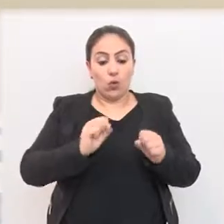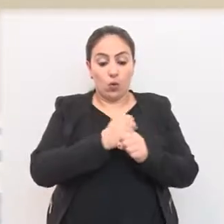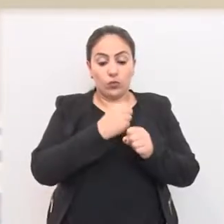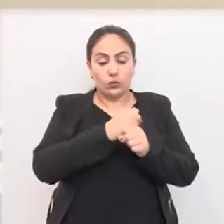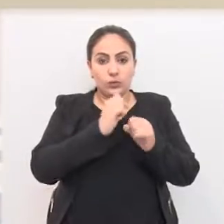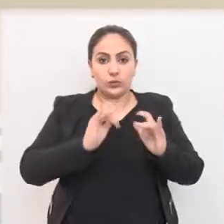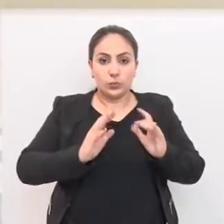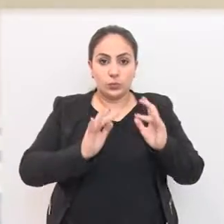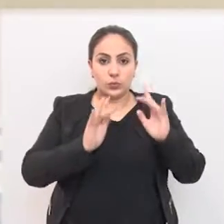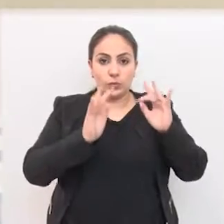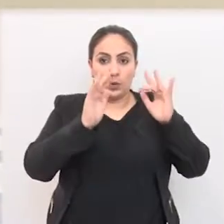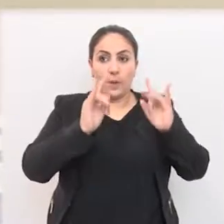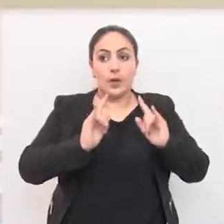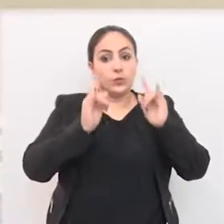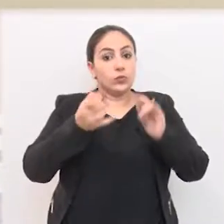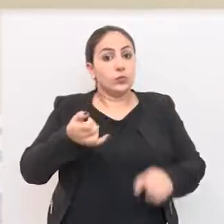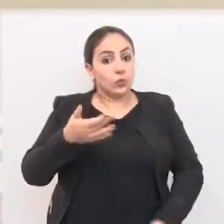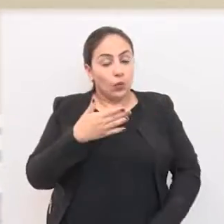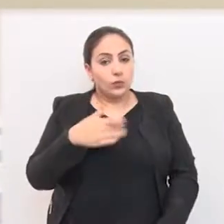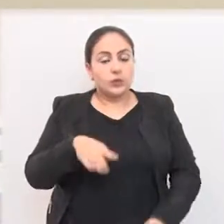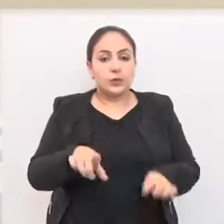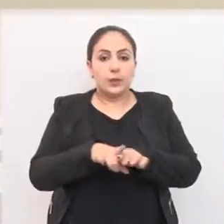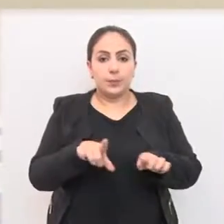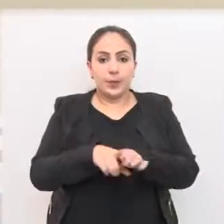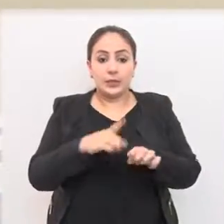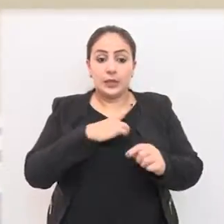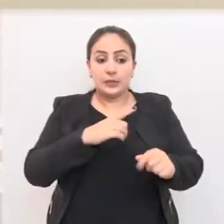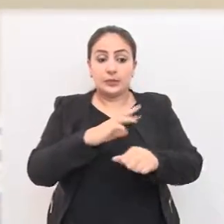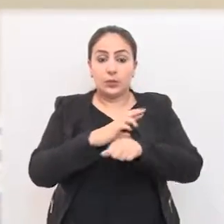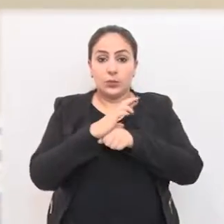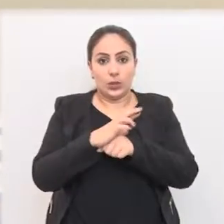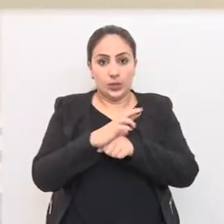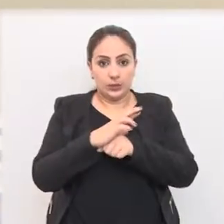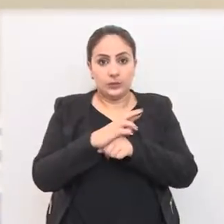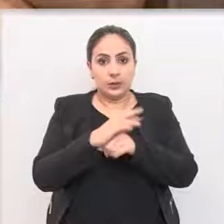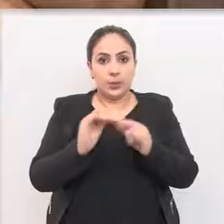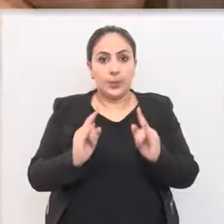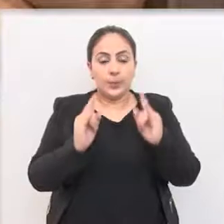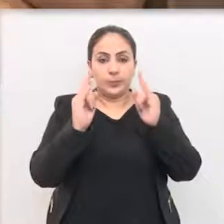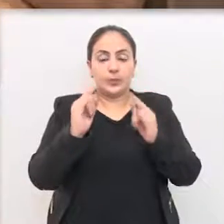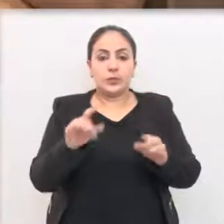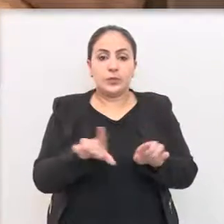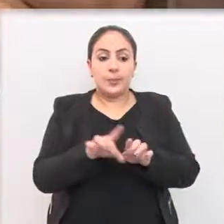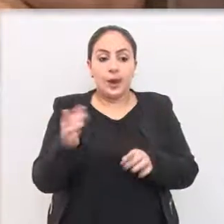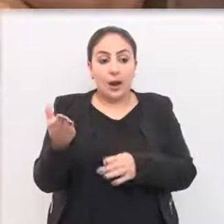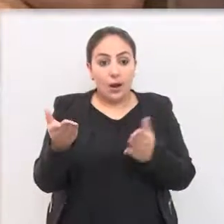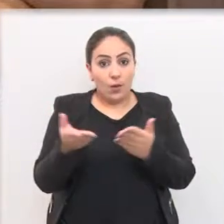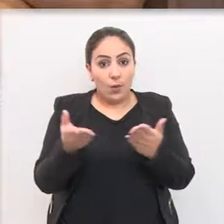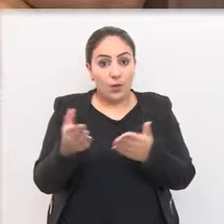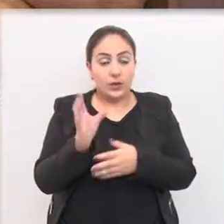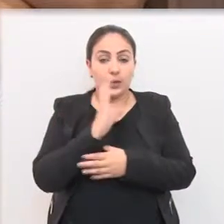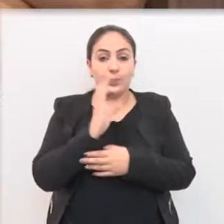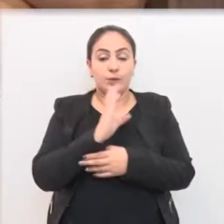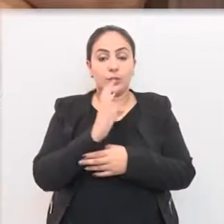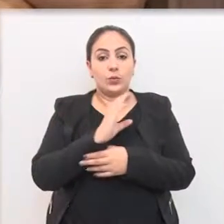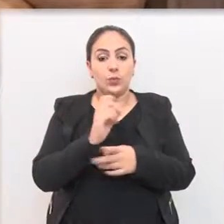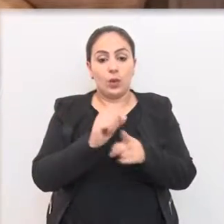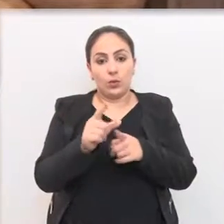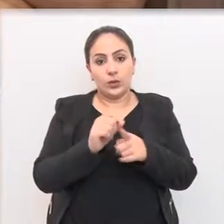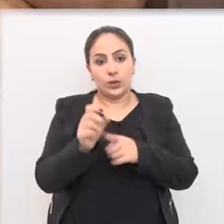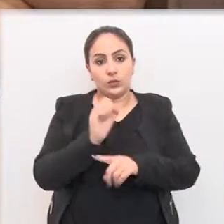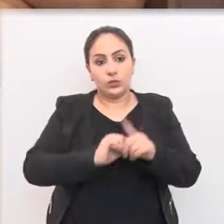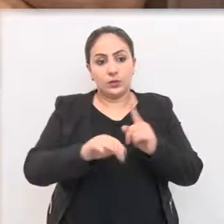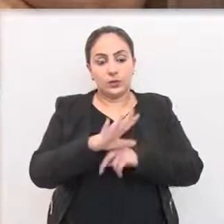ou seja, a construção de um prédio novo e a garantia dos apartamentos para os moradores. Agora, de imediato, o